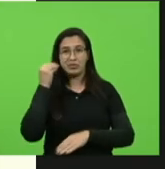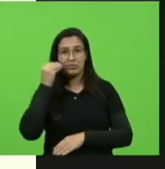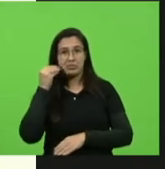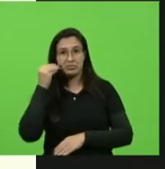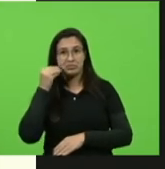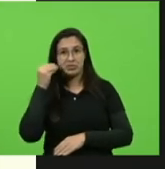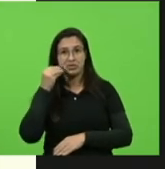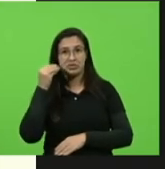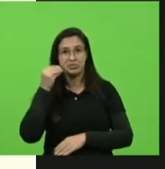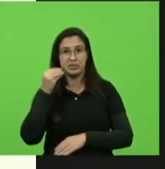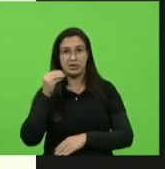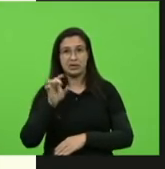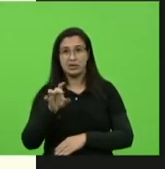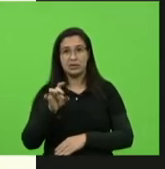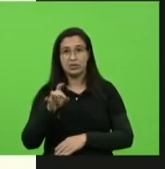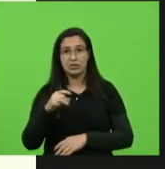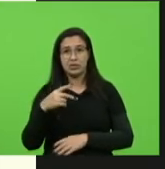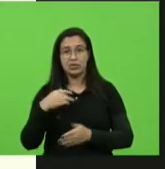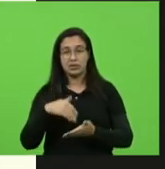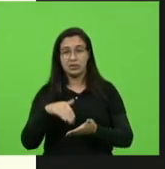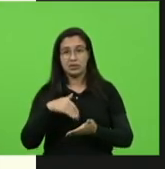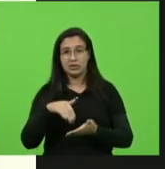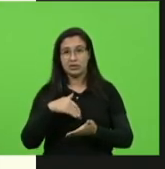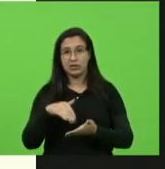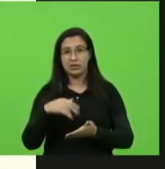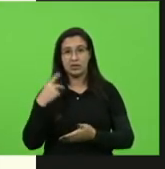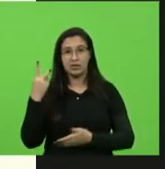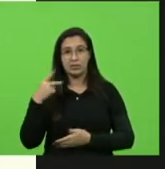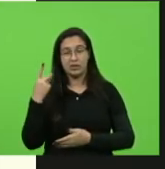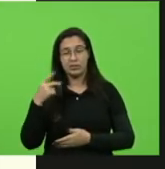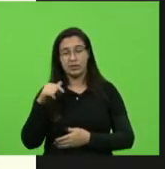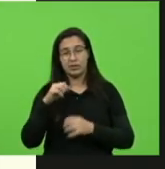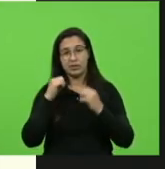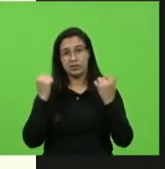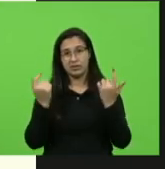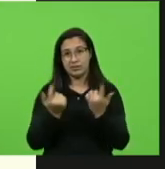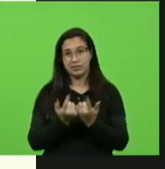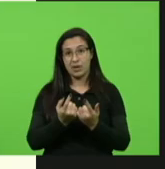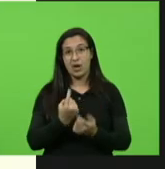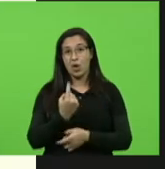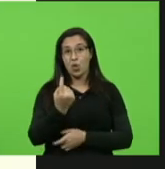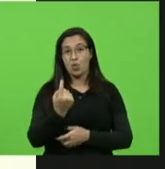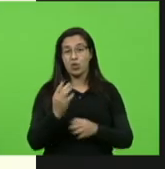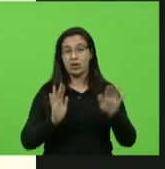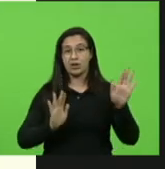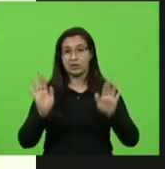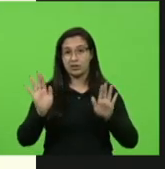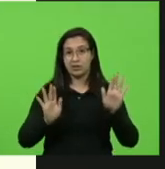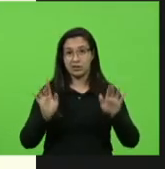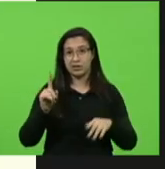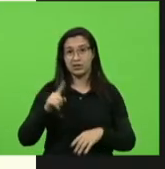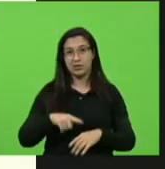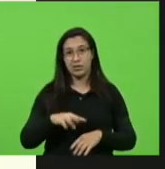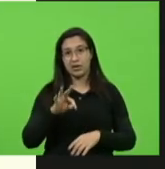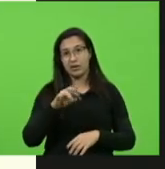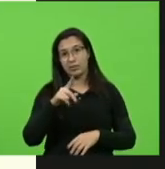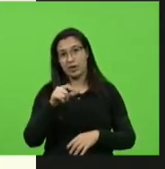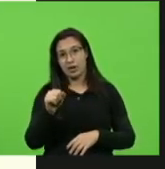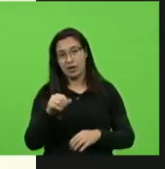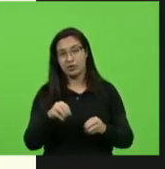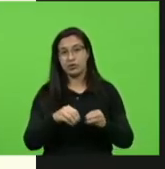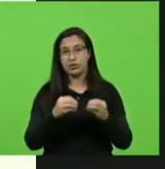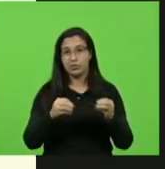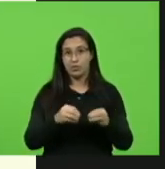uma secretária parlamentar na Assembleia Legislativa e cuja única licitação que a empresa tem é a TPA de Bombinhas